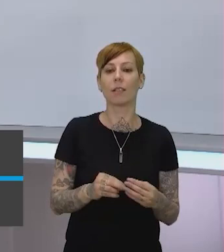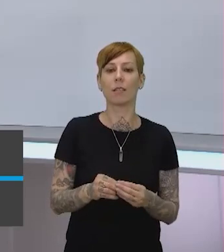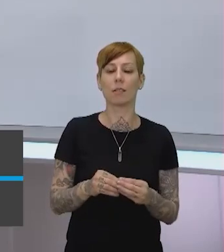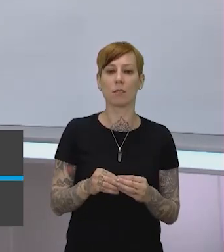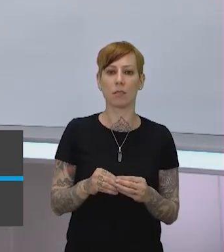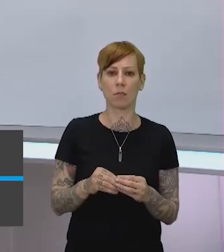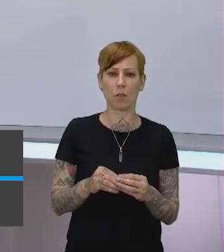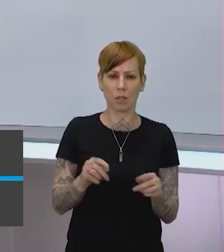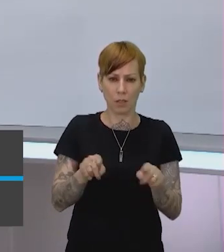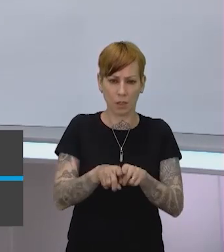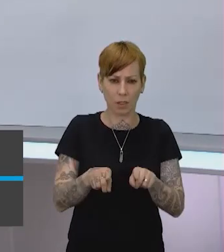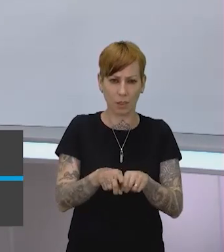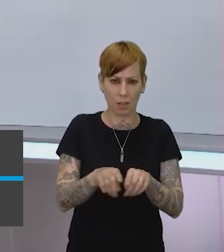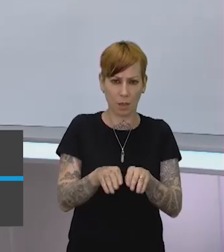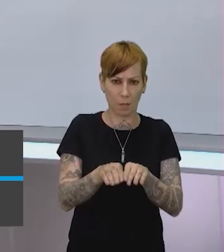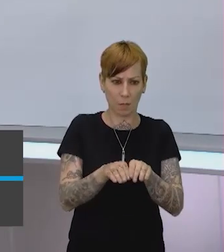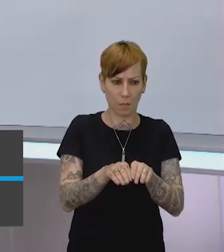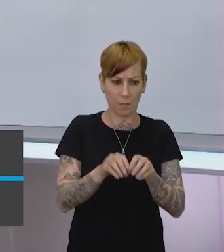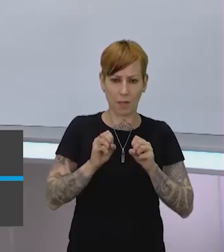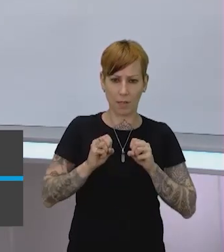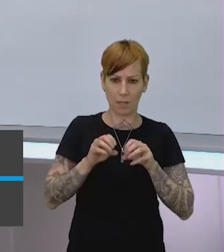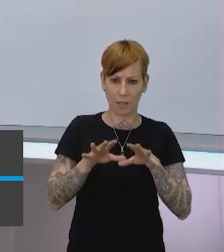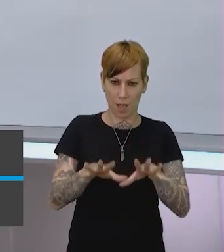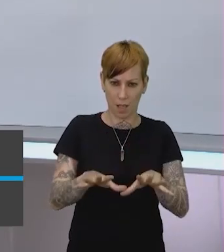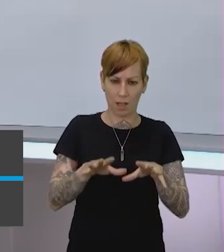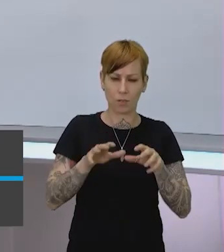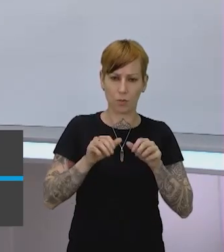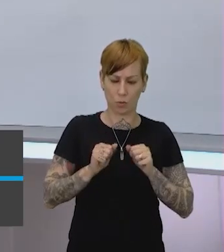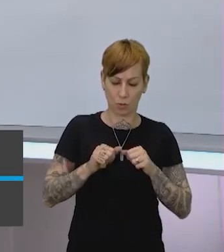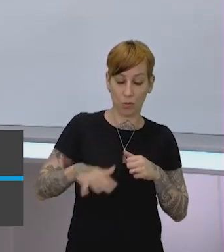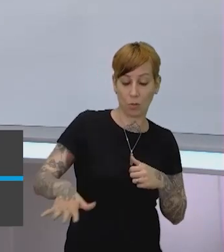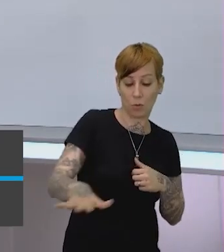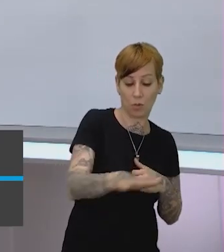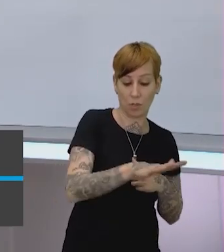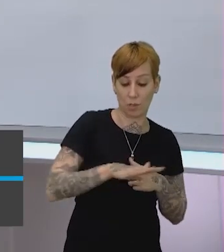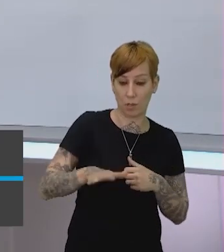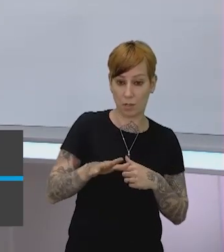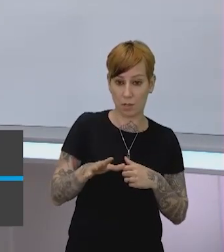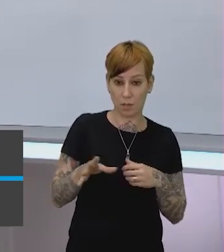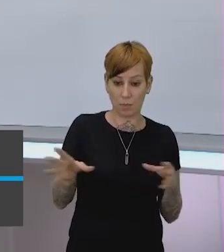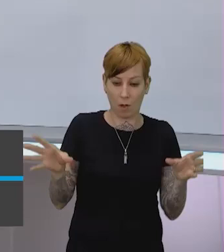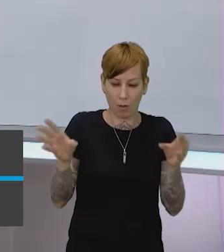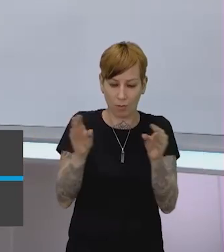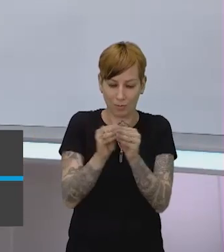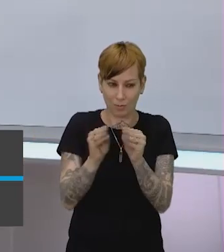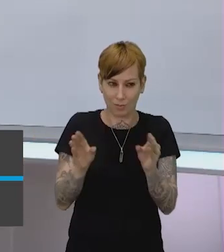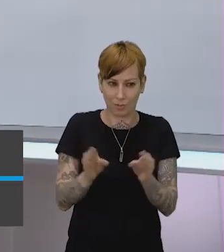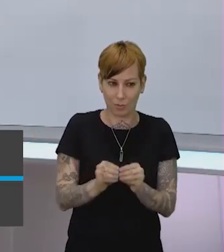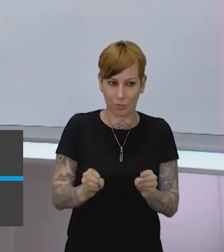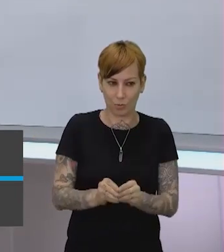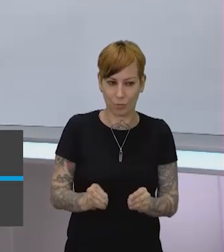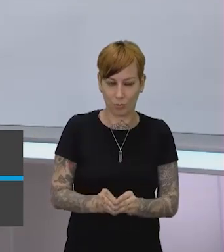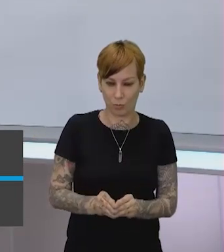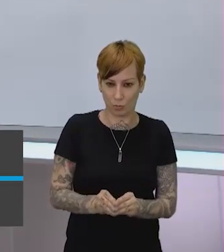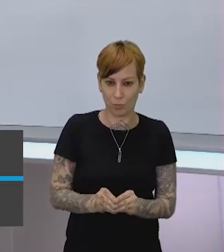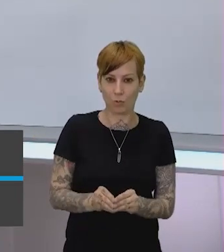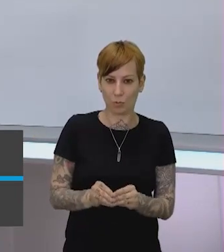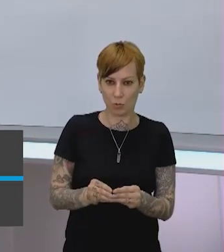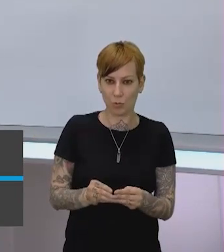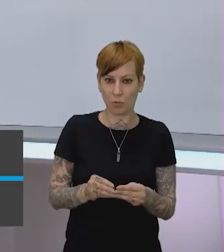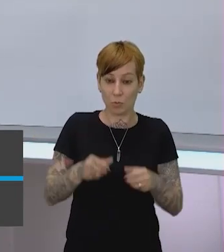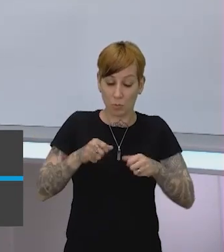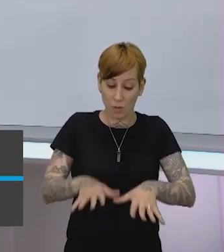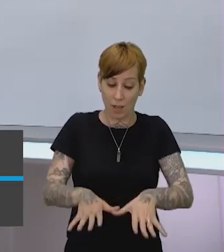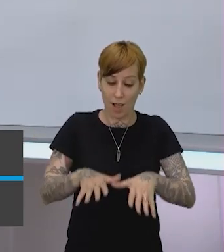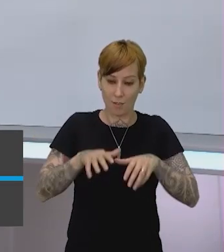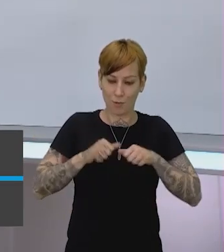também o sistema de ações. Então, o espaço, para o Milton Santos, é o conjunto de sistemas de ações e